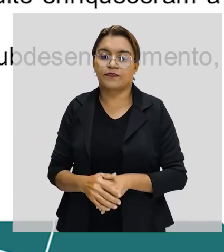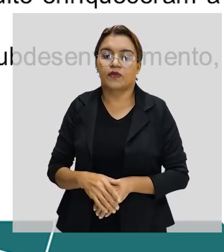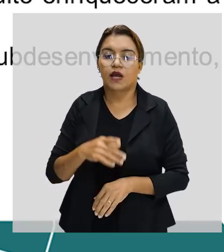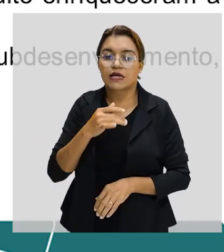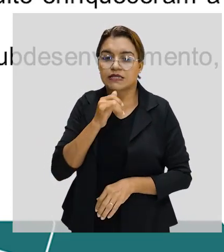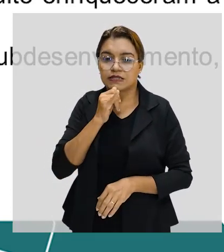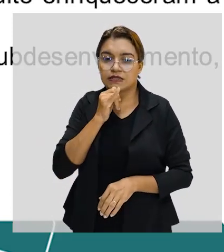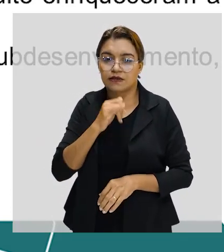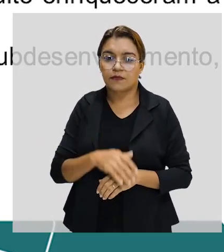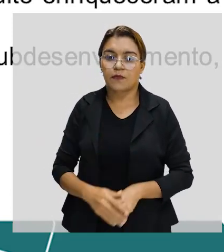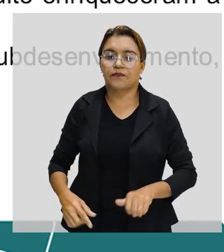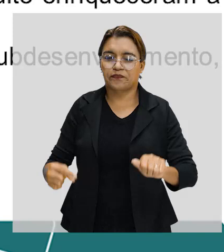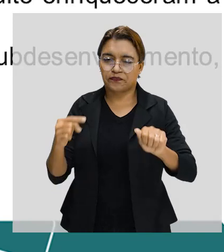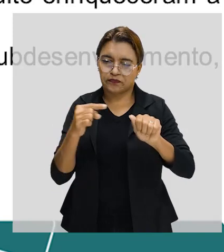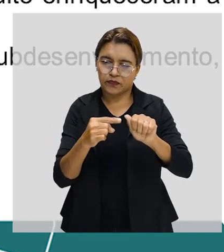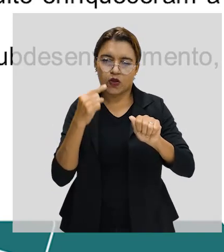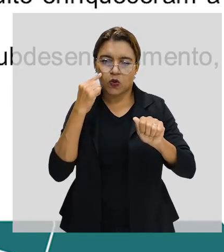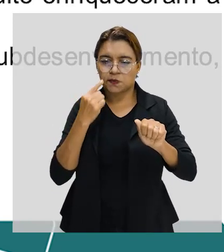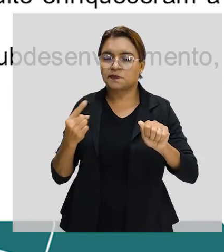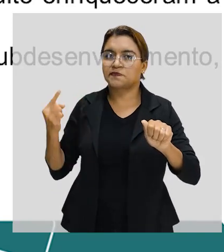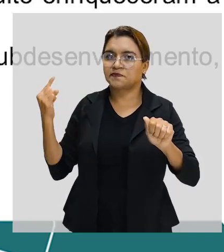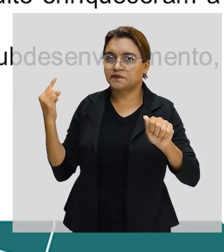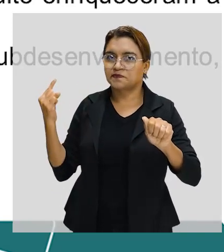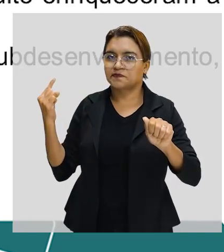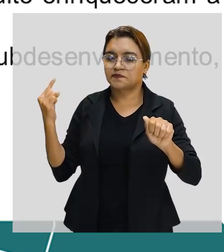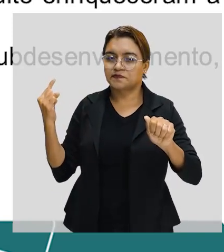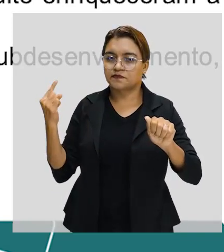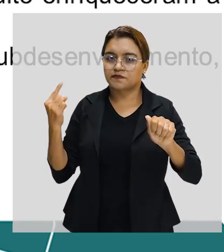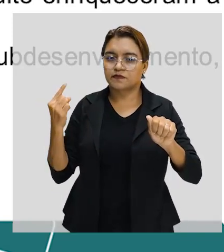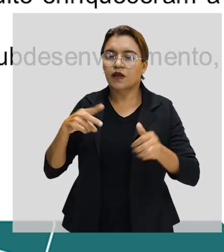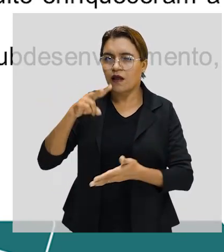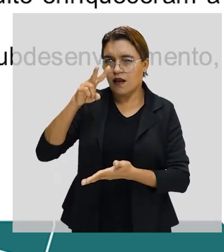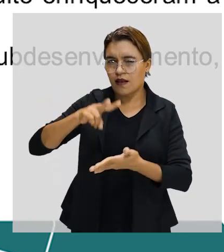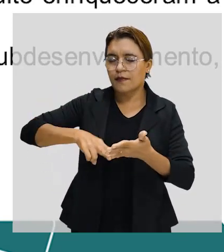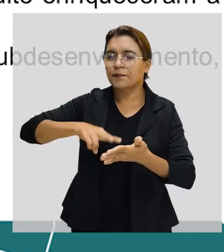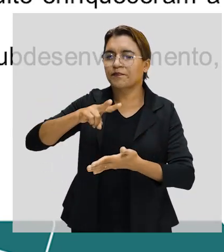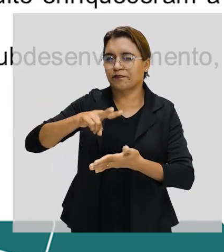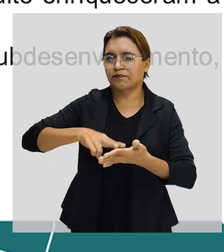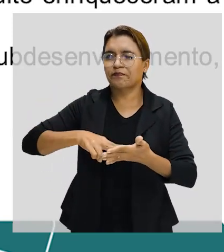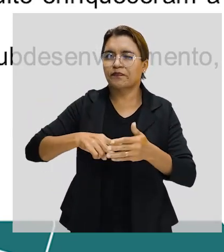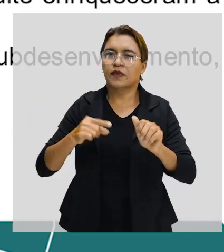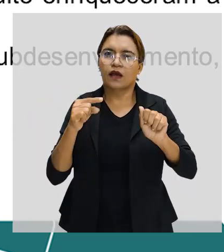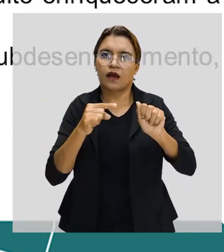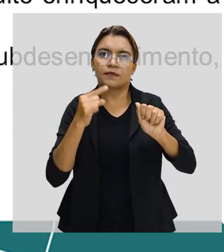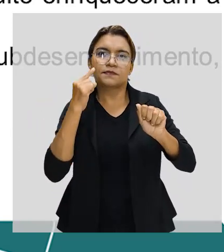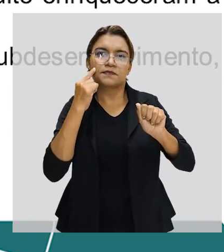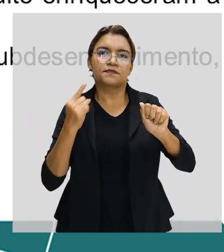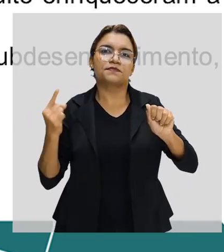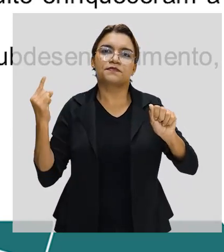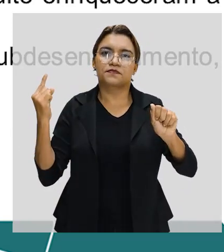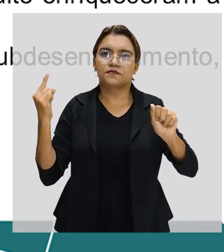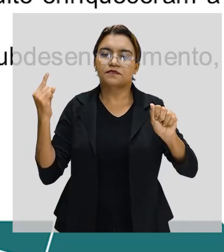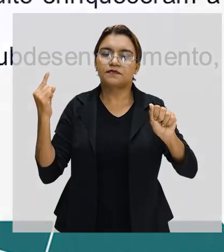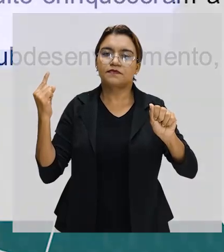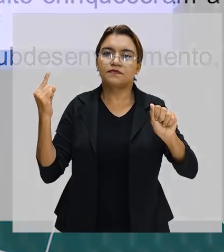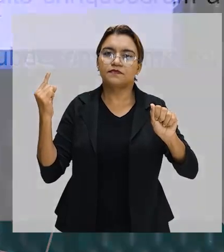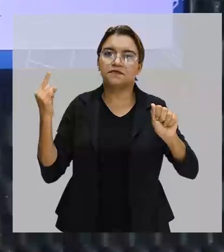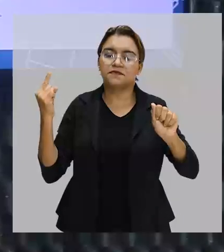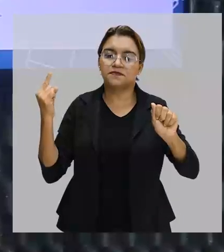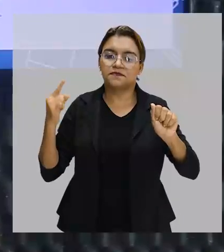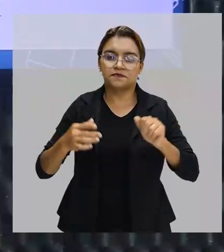Ambas predomina o espírito científico, sendo analisados aspectos da realidade